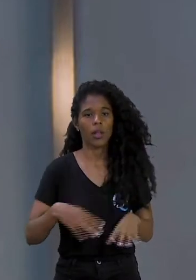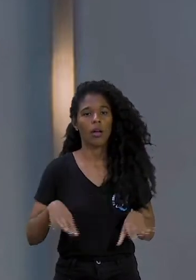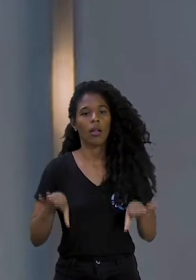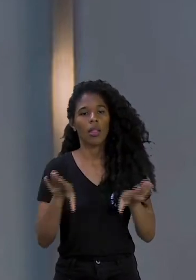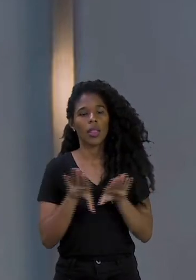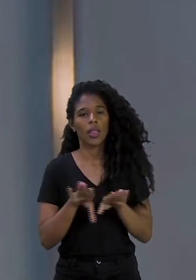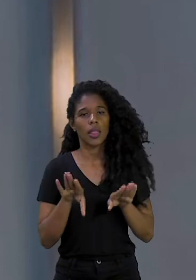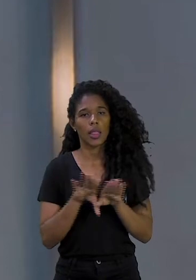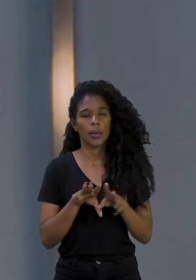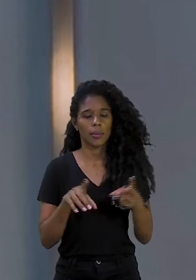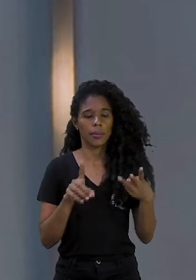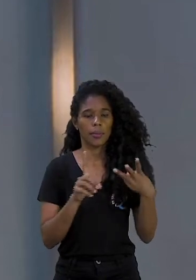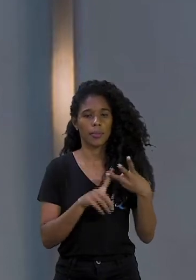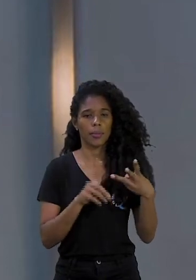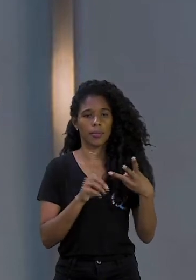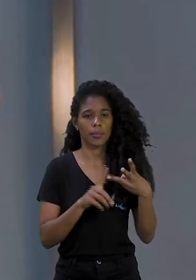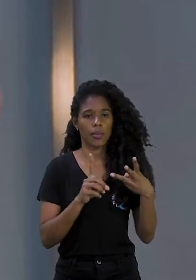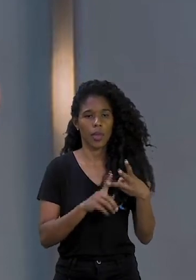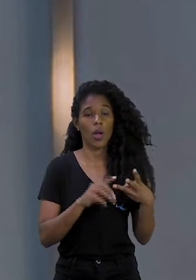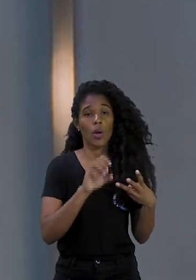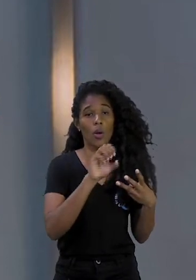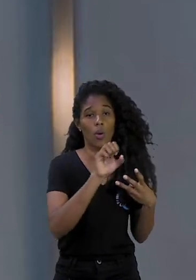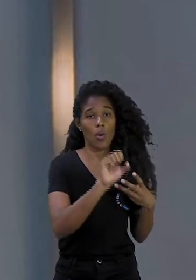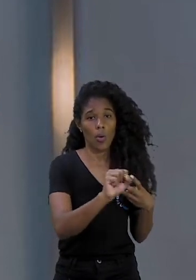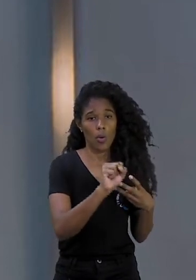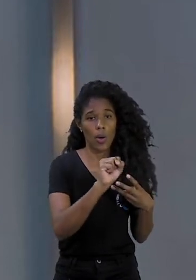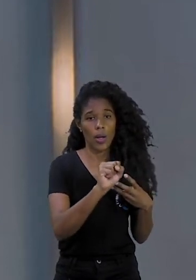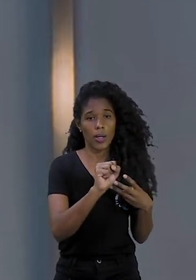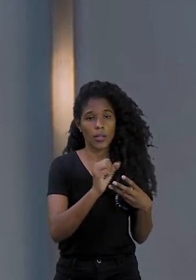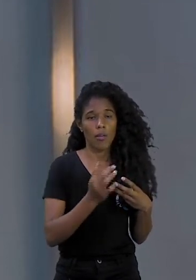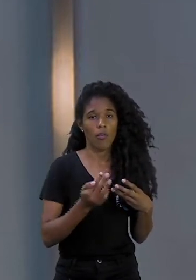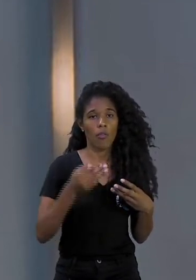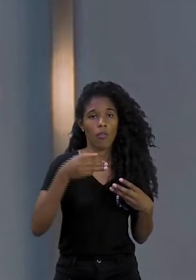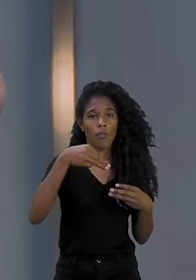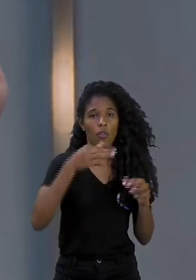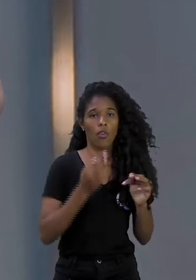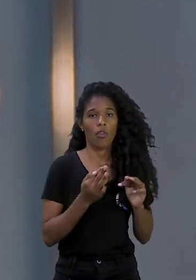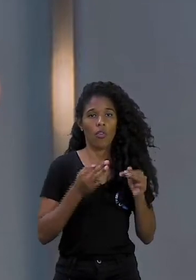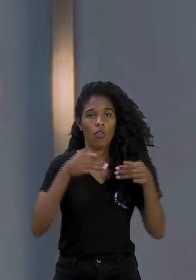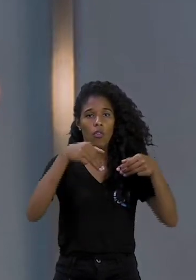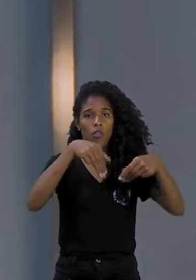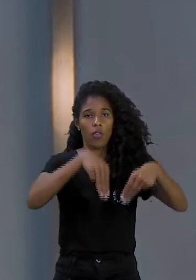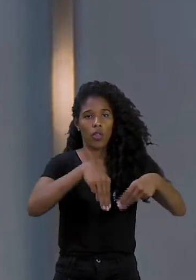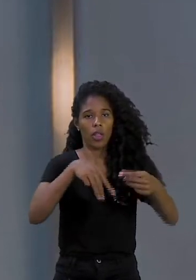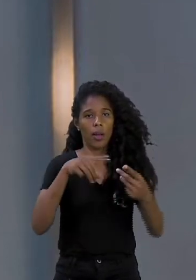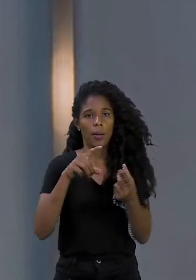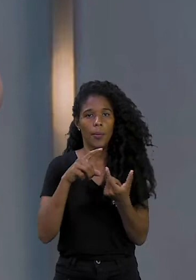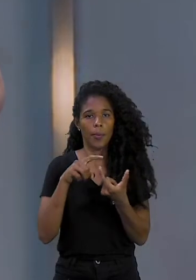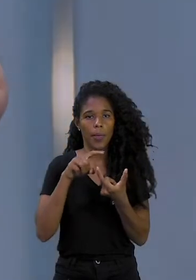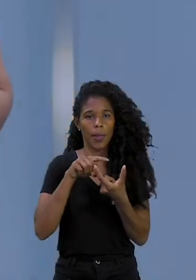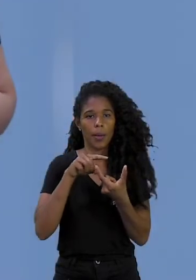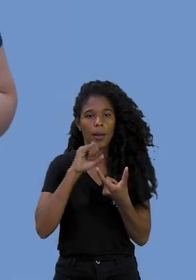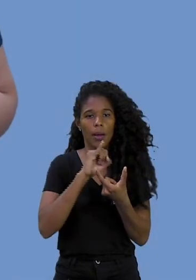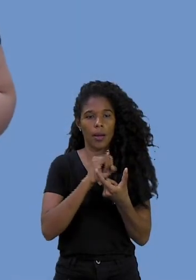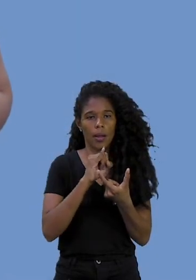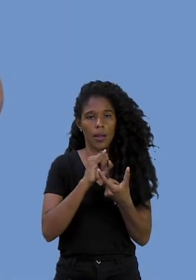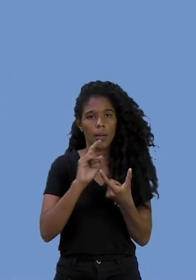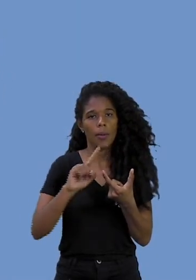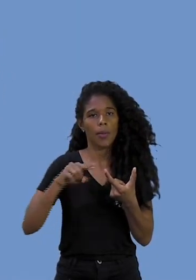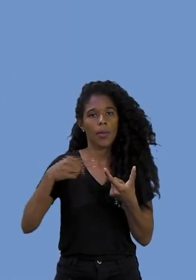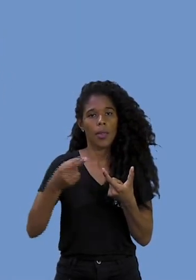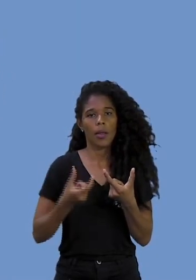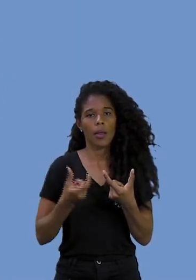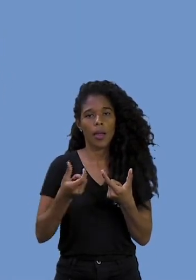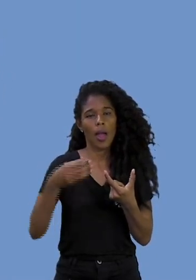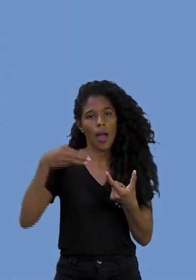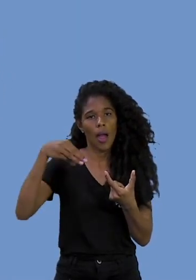acontece a mesma coisa do S. Então, eu vou dobrar esse S aí de mini saia. O próximo, quando o prefixo